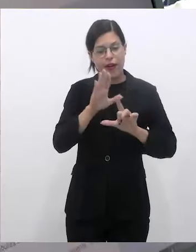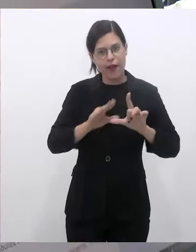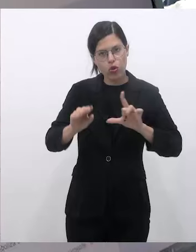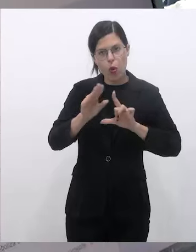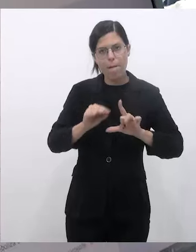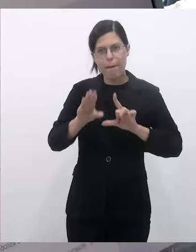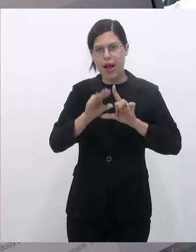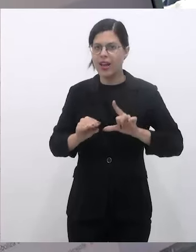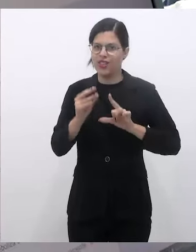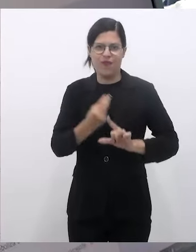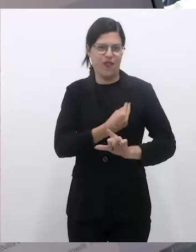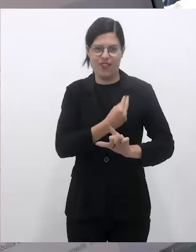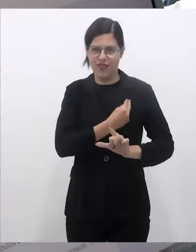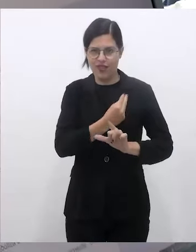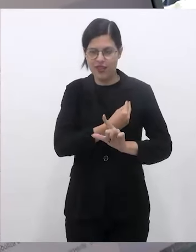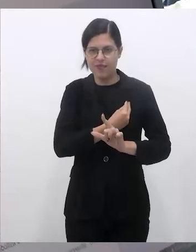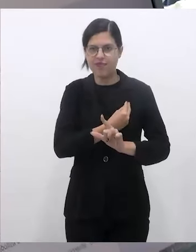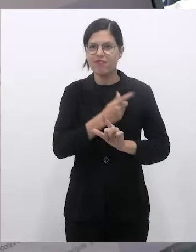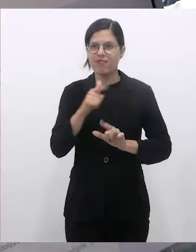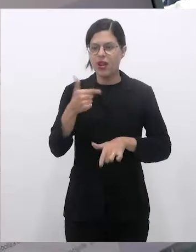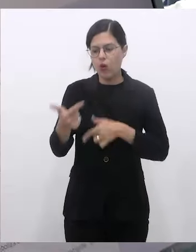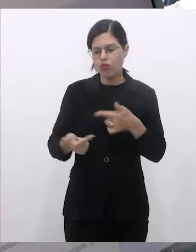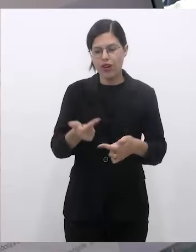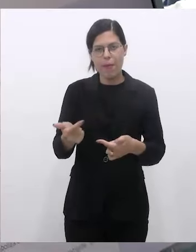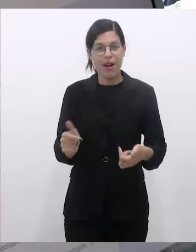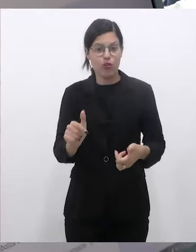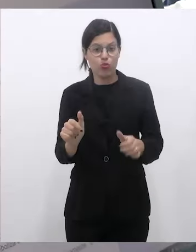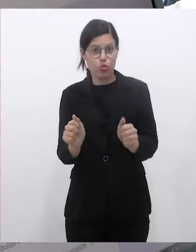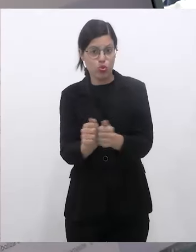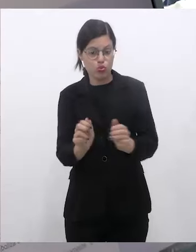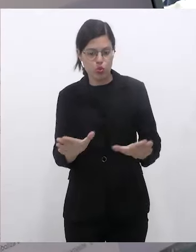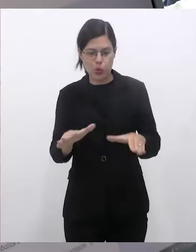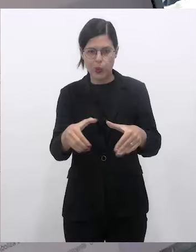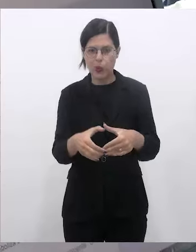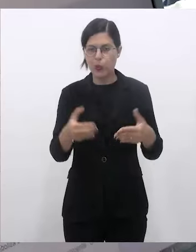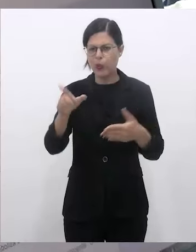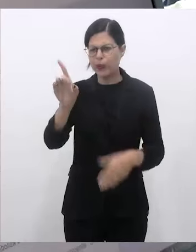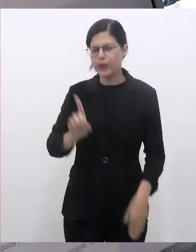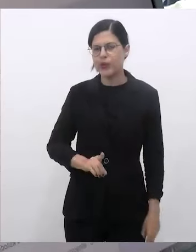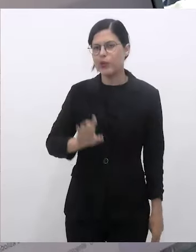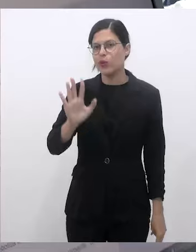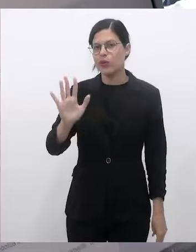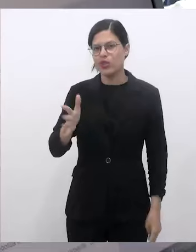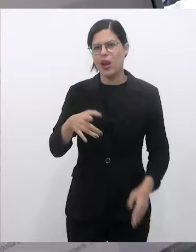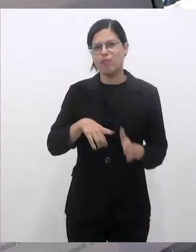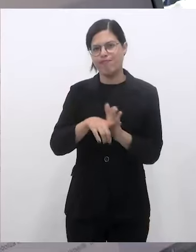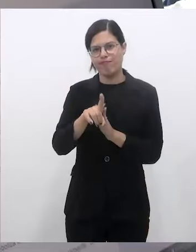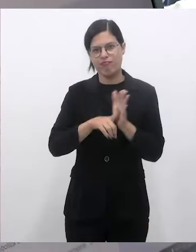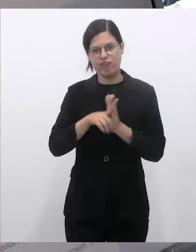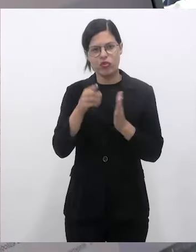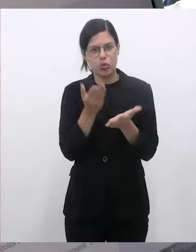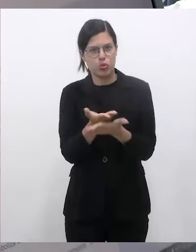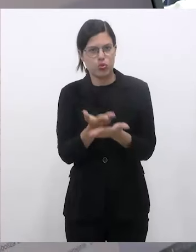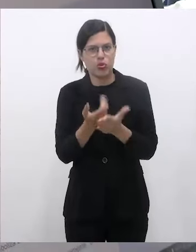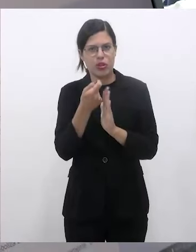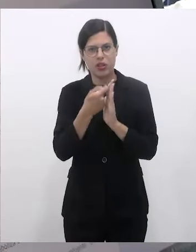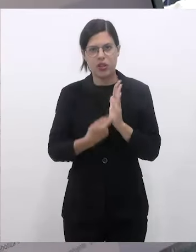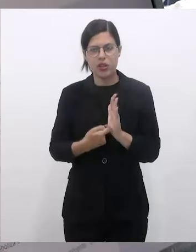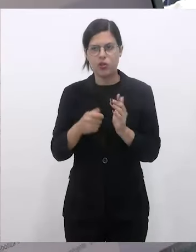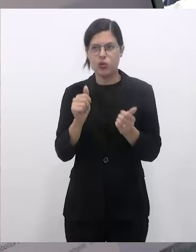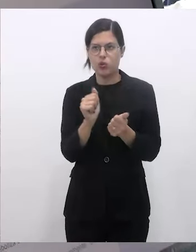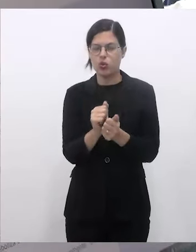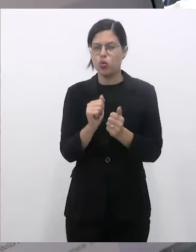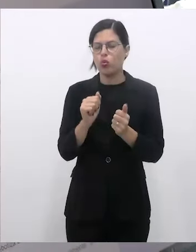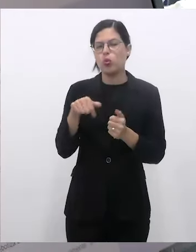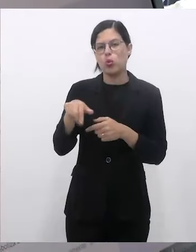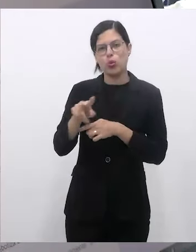a dublagem, ela é viva, né? É um trabalho em conjunto. Então, o diretor, ele já estudou aquele texto todo